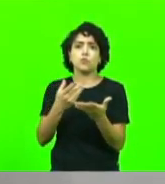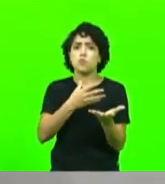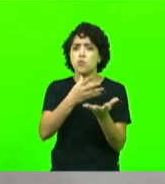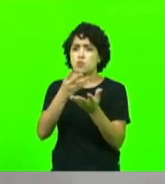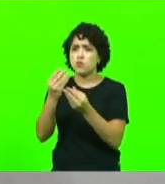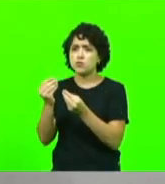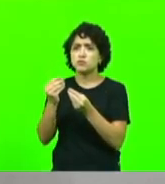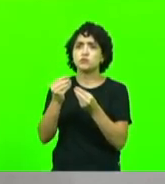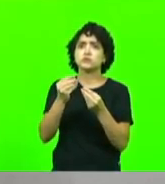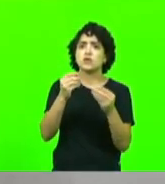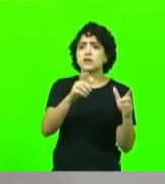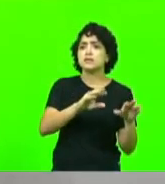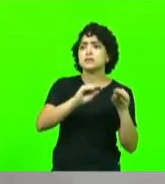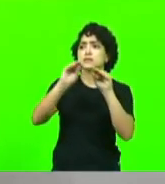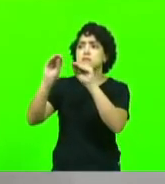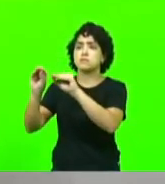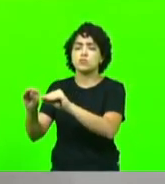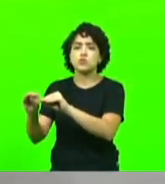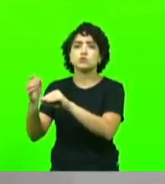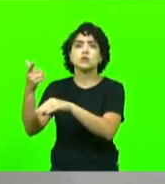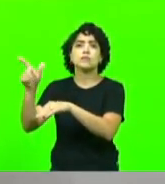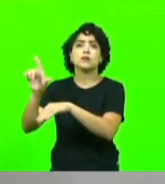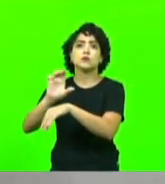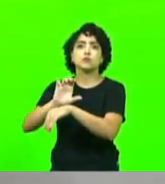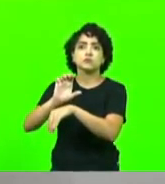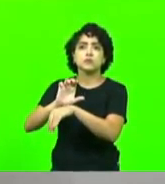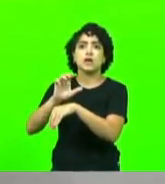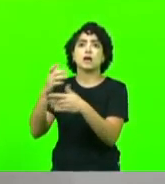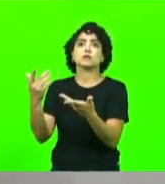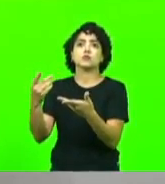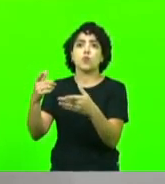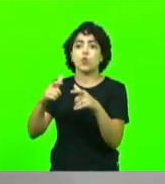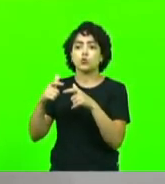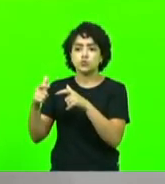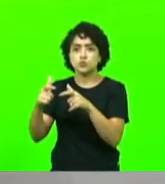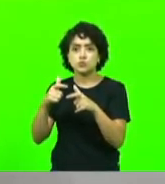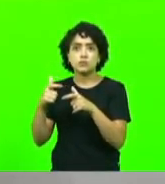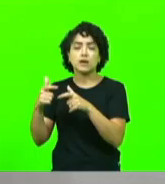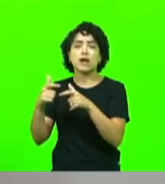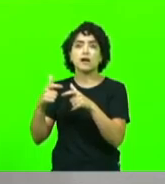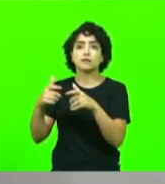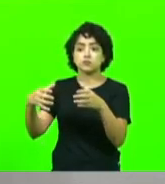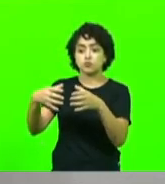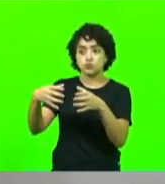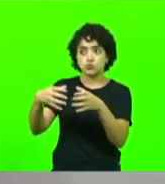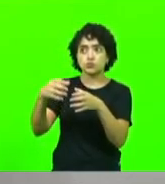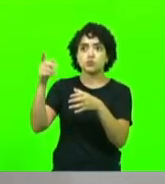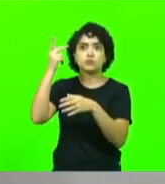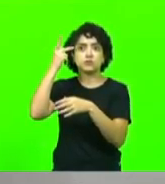Janeiro treinando, muito atleta nosso treinando nas academias de São Paulo, nas equipes de São Paulo. Vem buscar eles aqui, em Santa